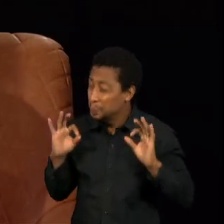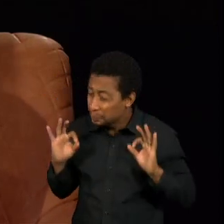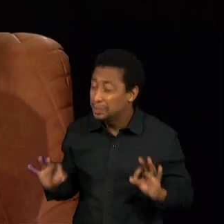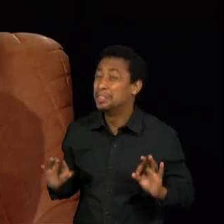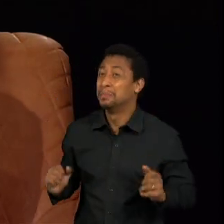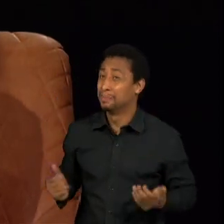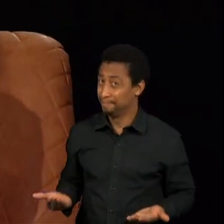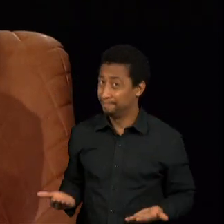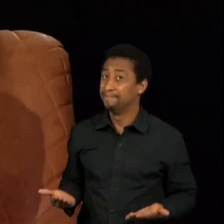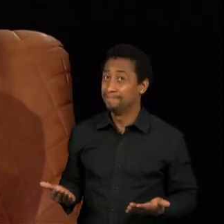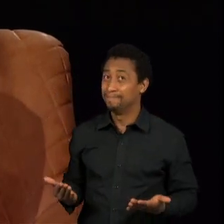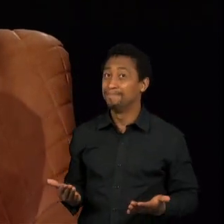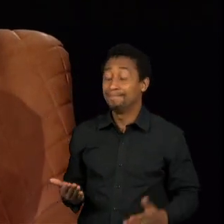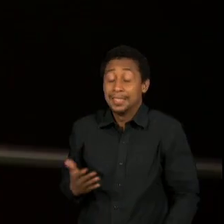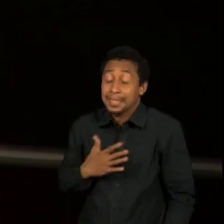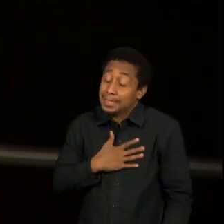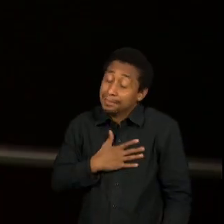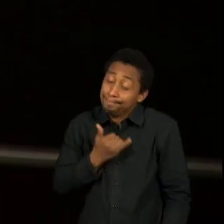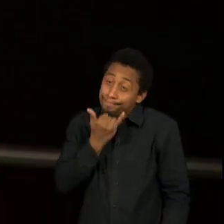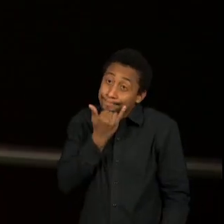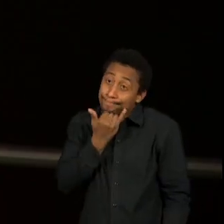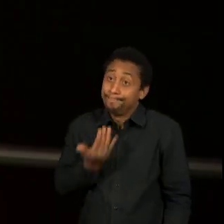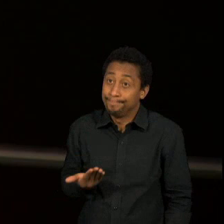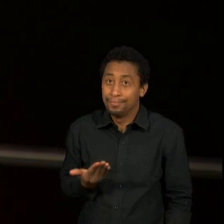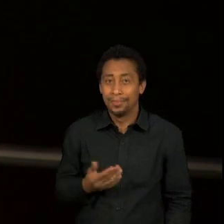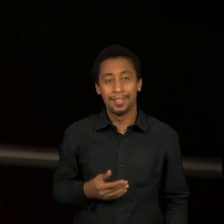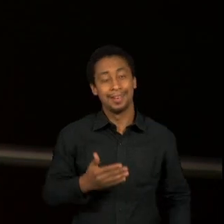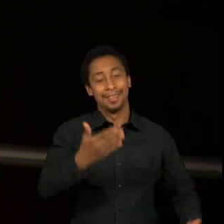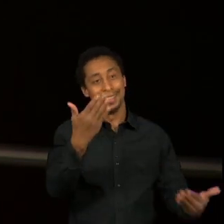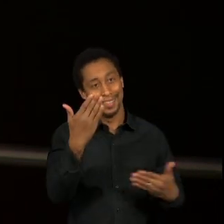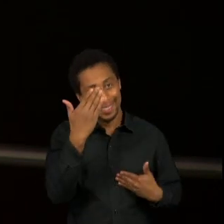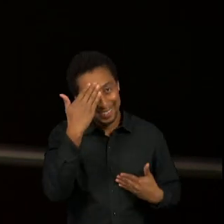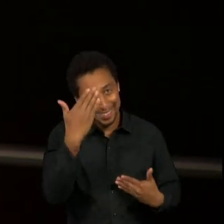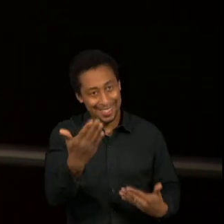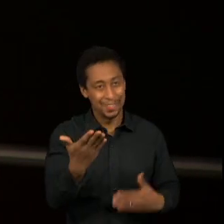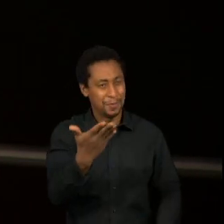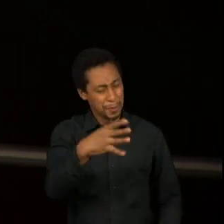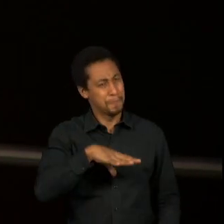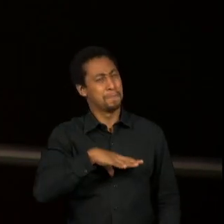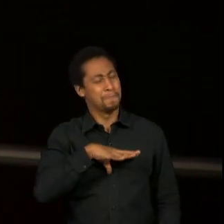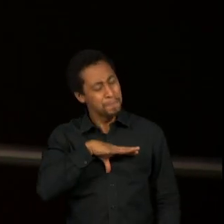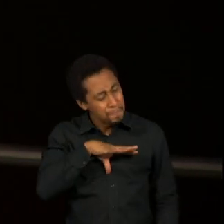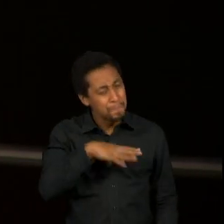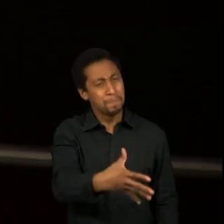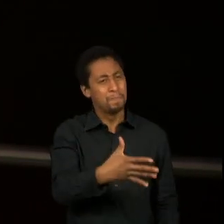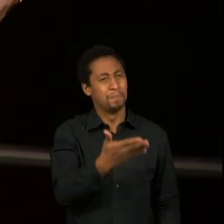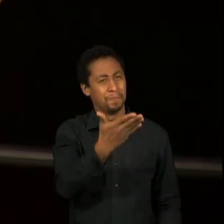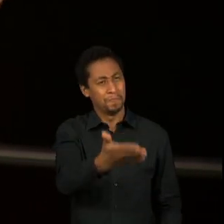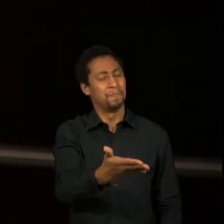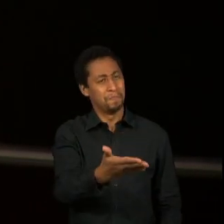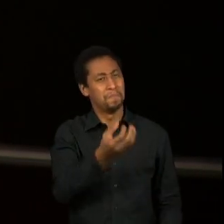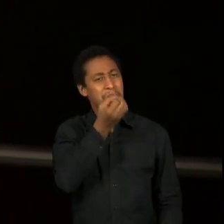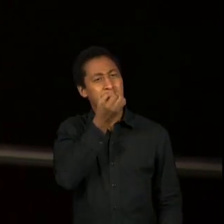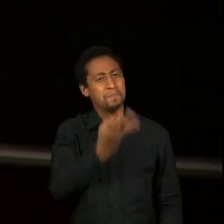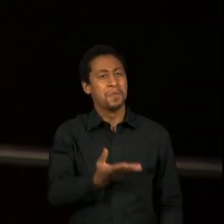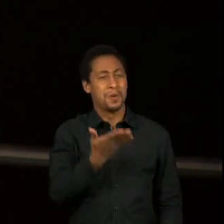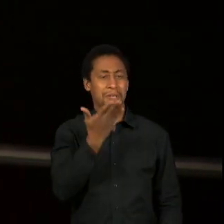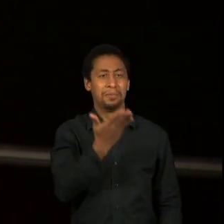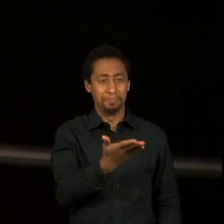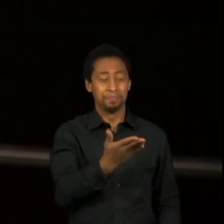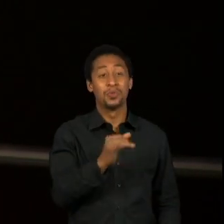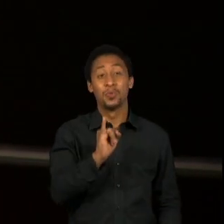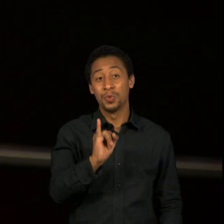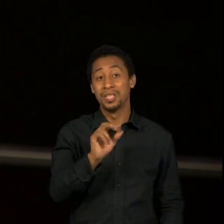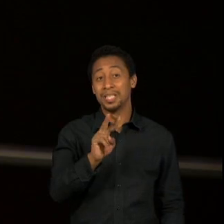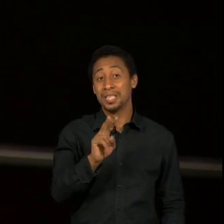mesmo. E a gente agradece essa sua ousadia, obrigada. Essa sua coragem, como o Ivan falou, né?